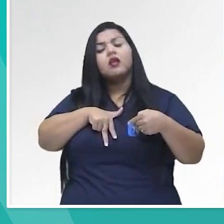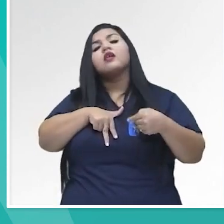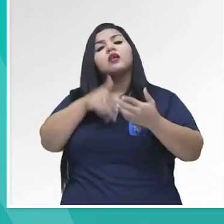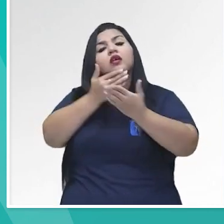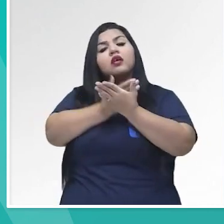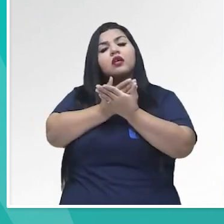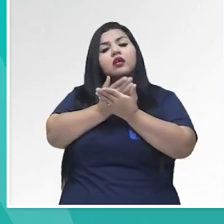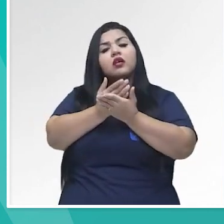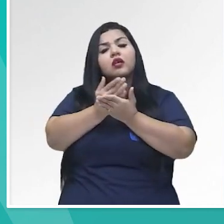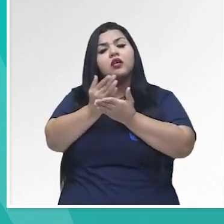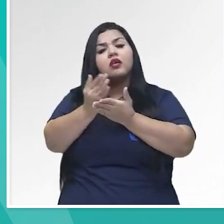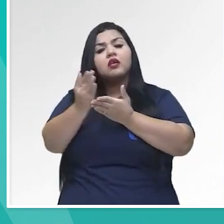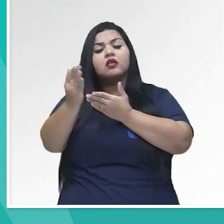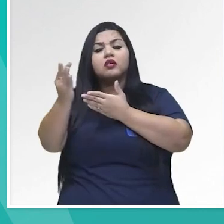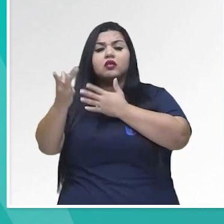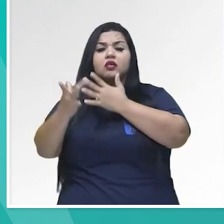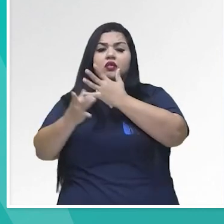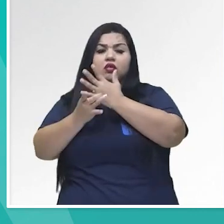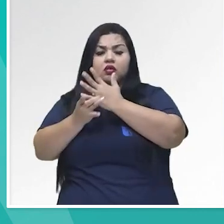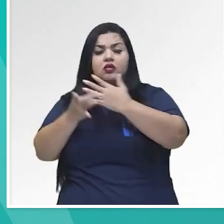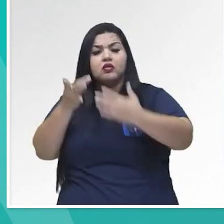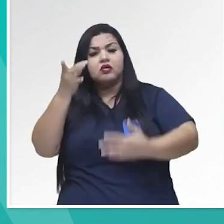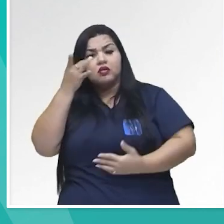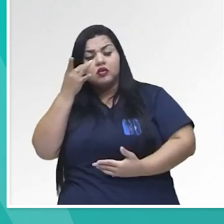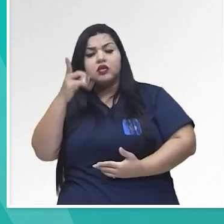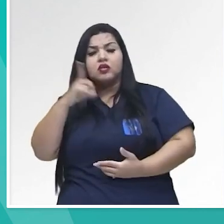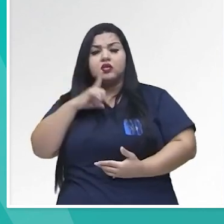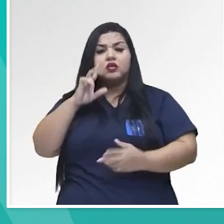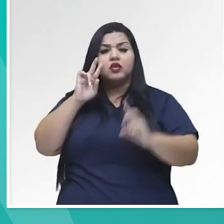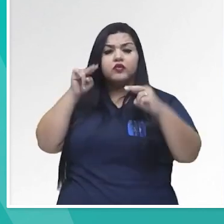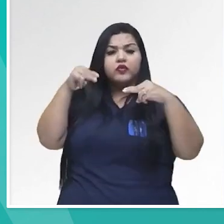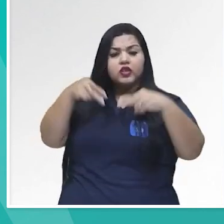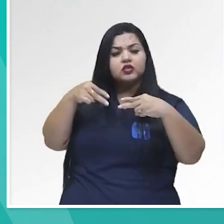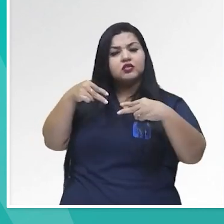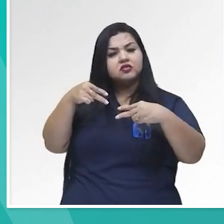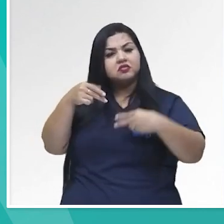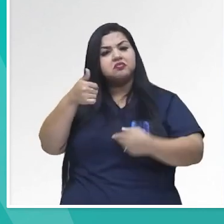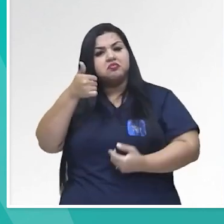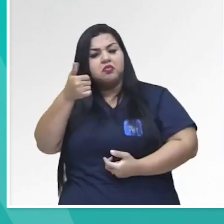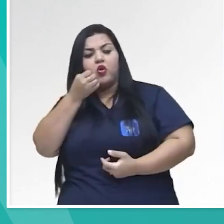com o humanismo, né, que tinha uma visão mais otimista sobre o ser